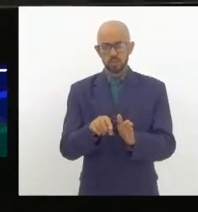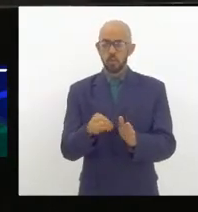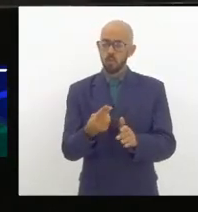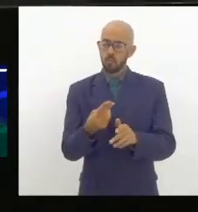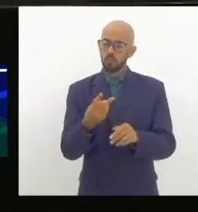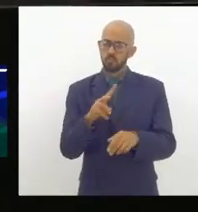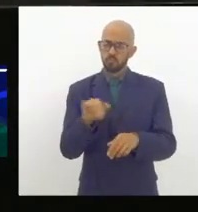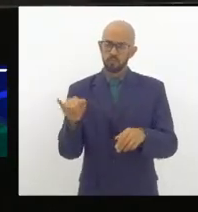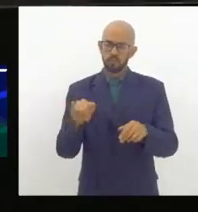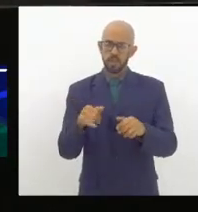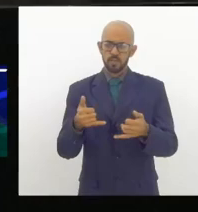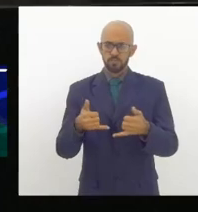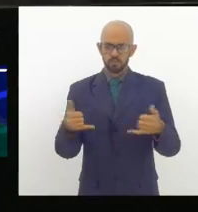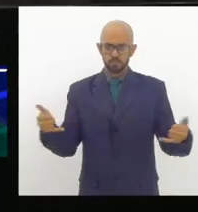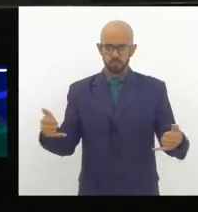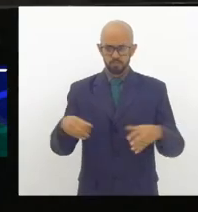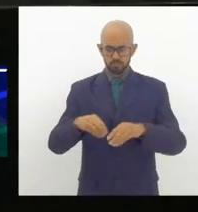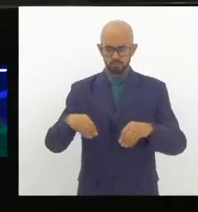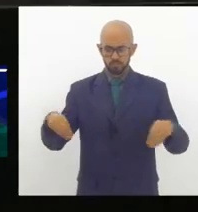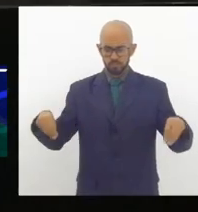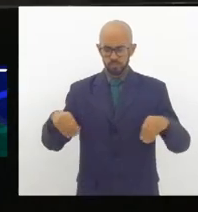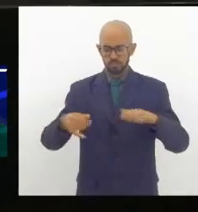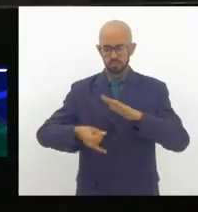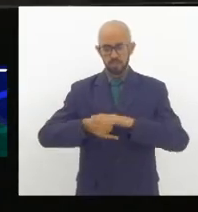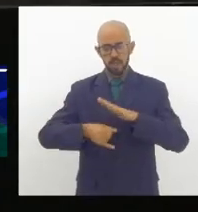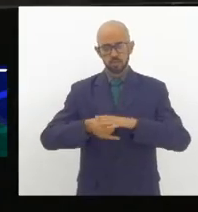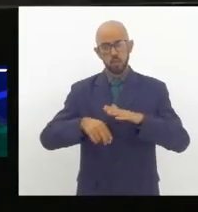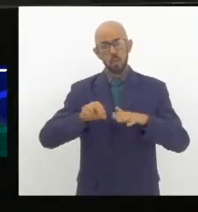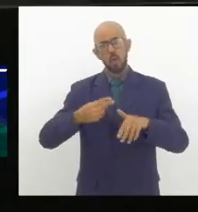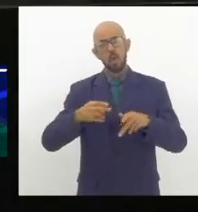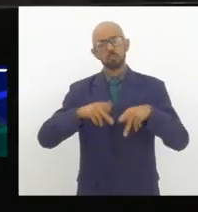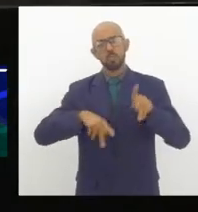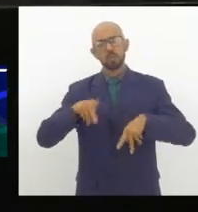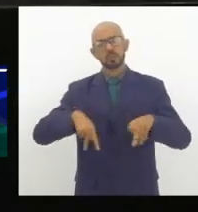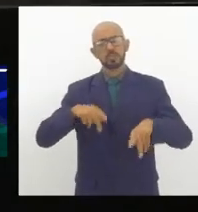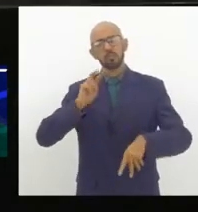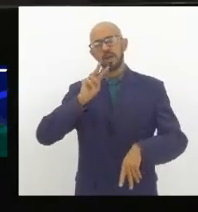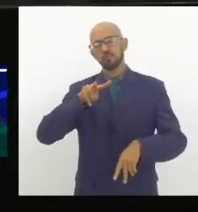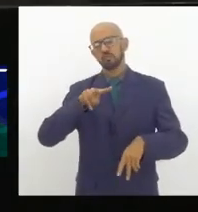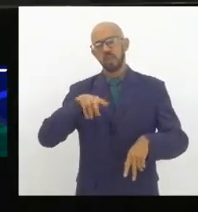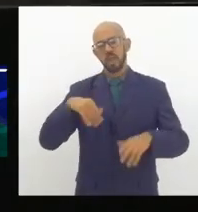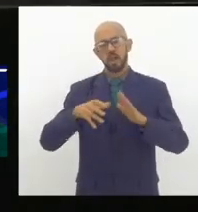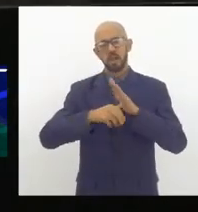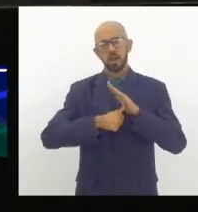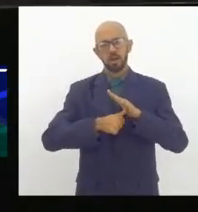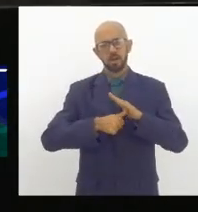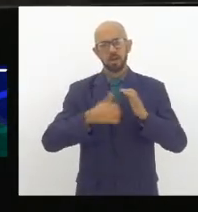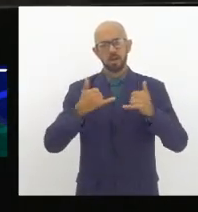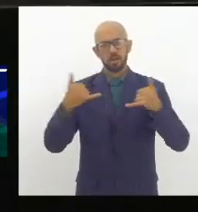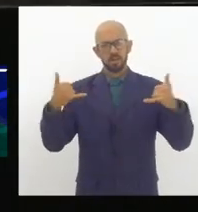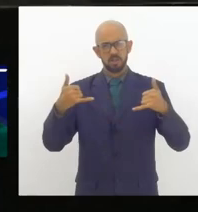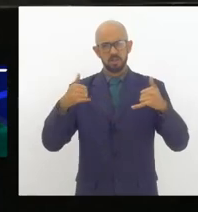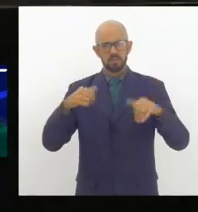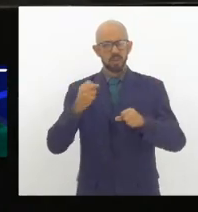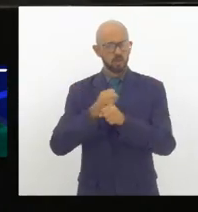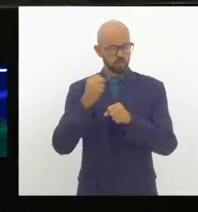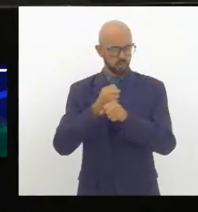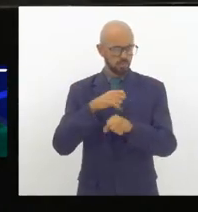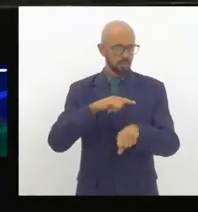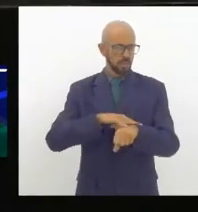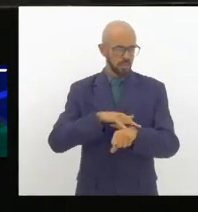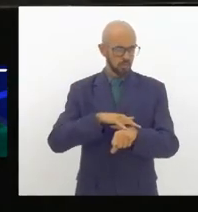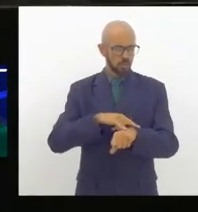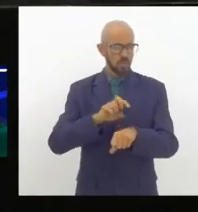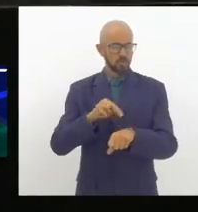que vão colocar os cabos subterrâneos ou a população e ela vai ficar assistindo o furto de cabo Será que vão conseguir os banheiros Será que vou